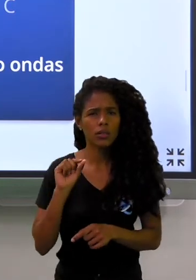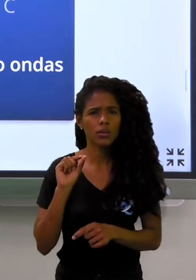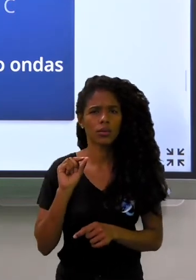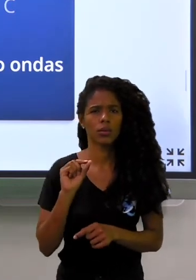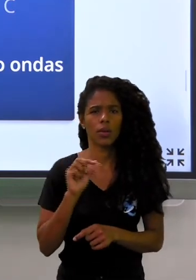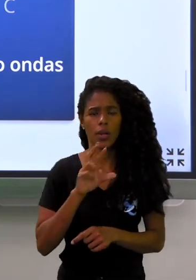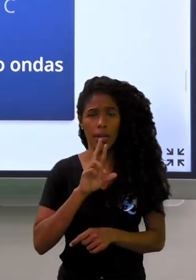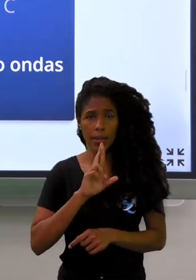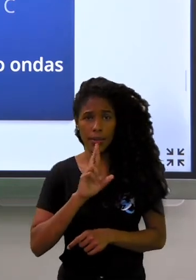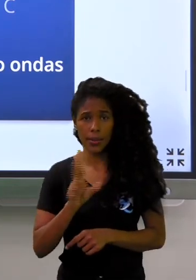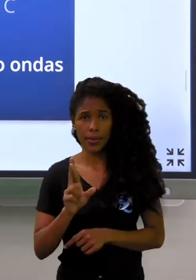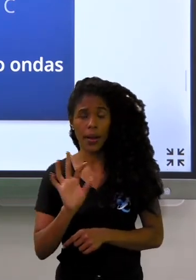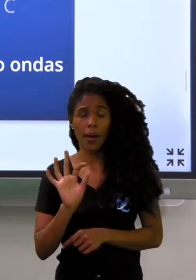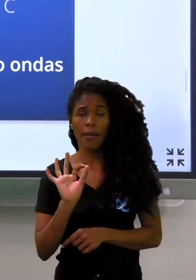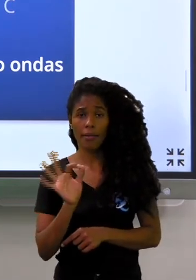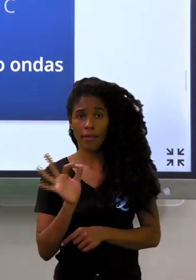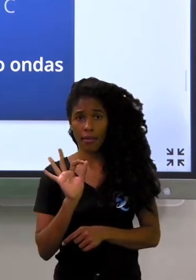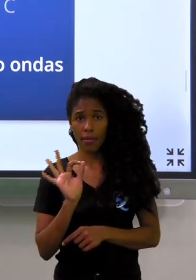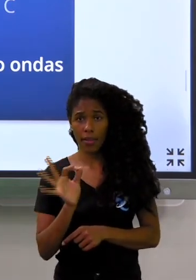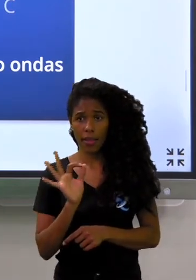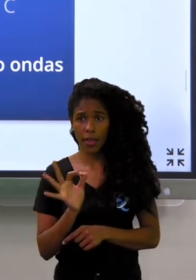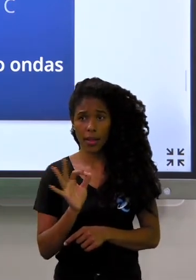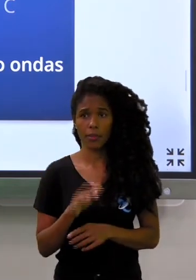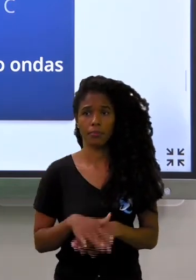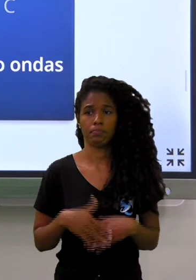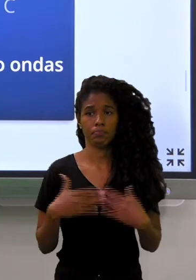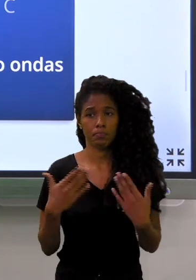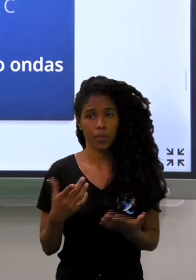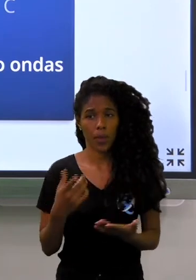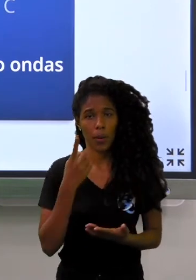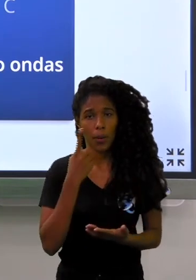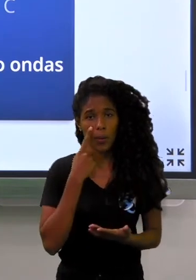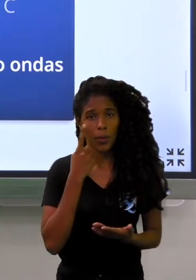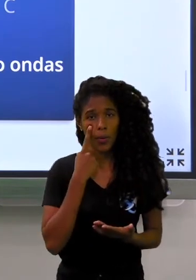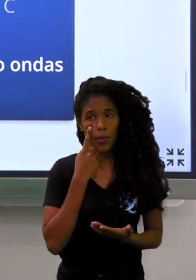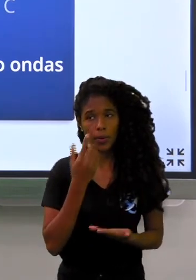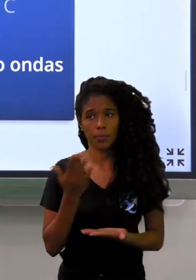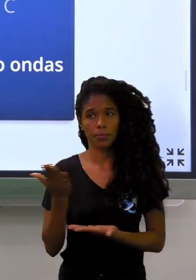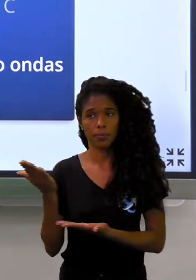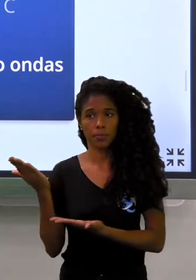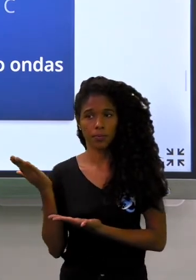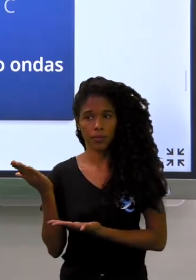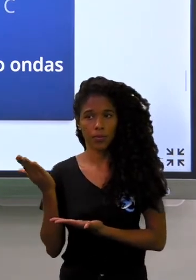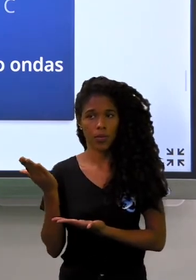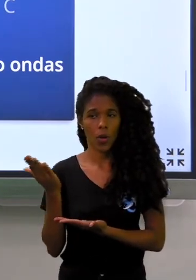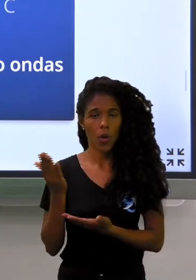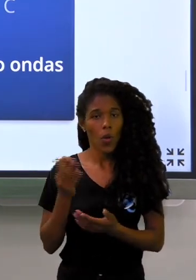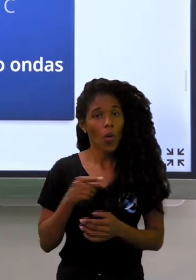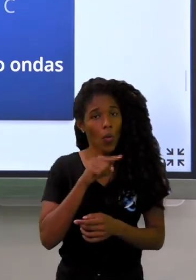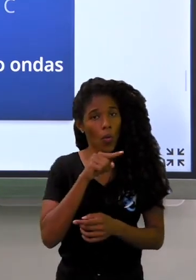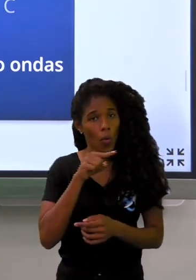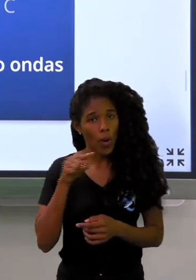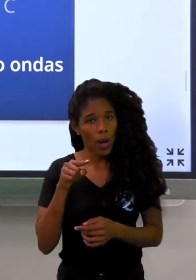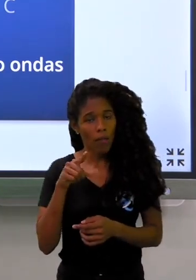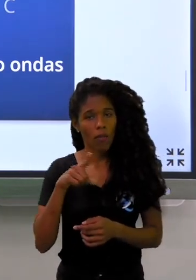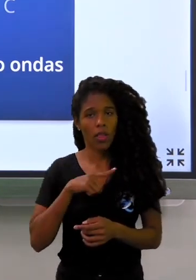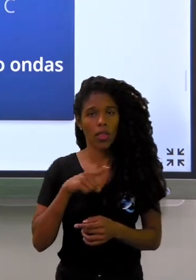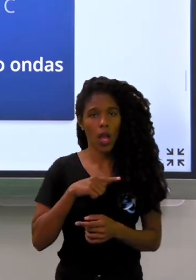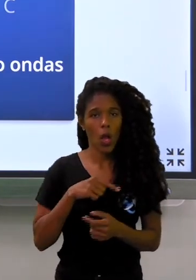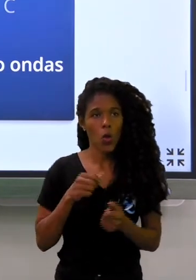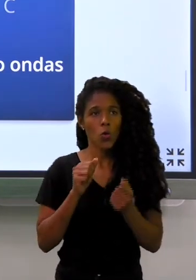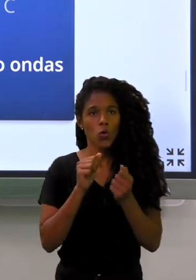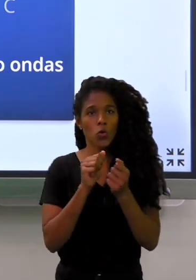Micro-ondas, sem hífen e junto. Letra B, micro-ondas com hífen ou